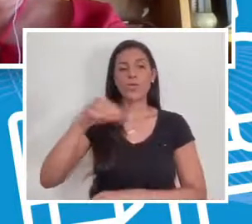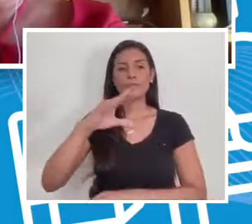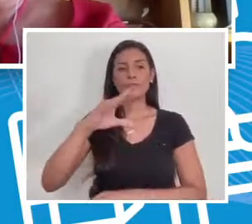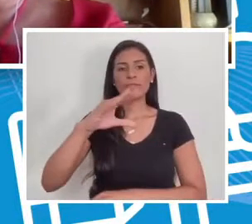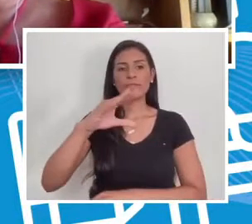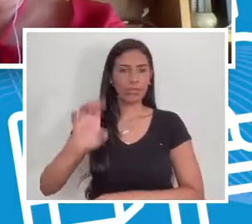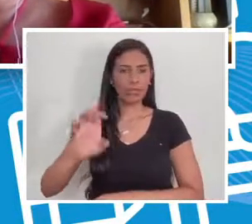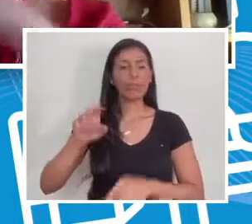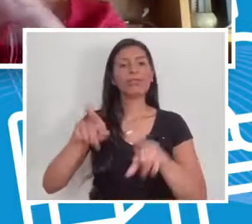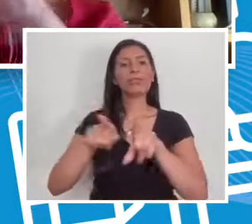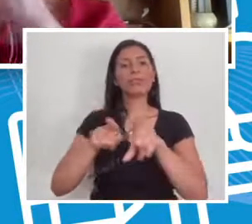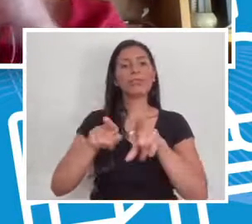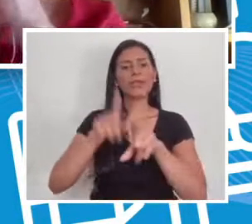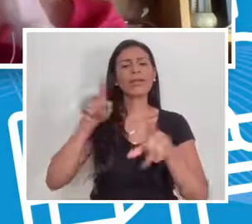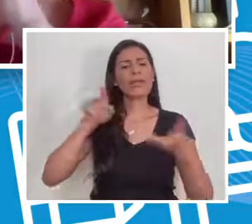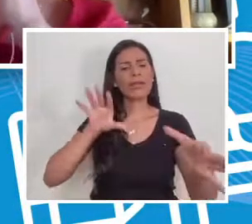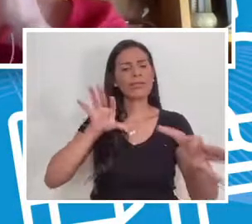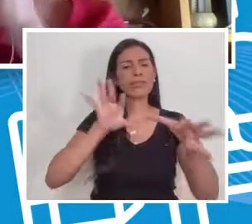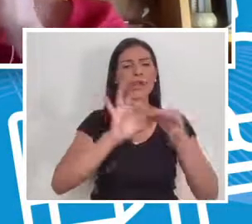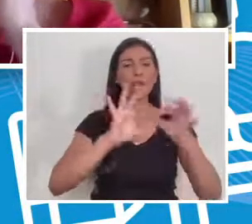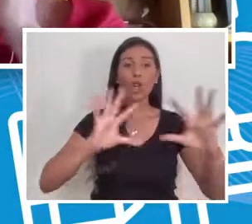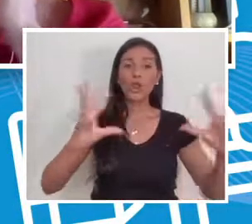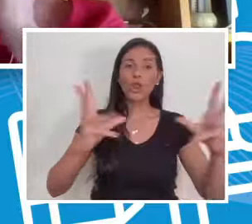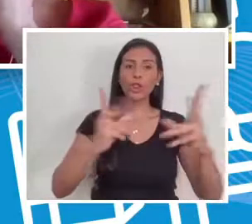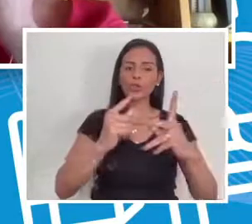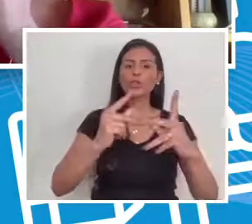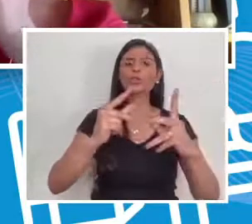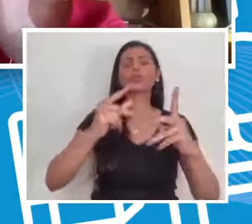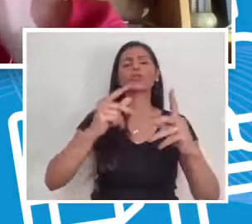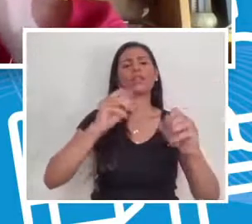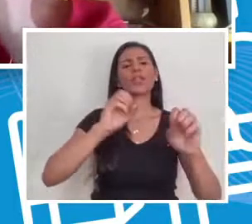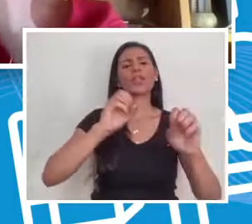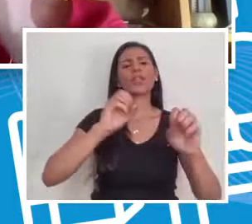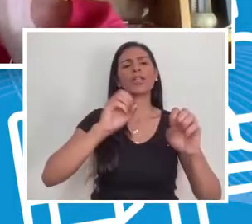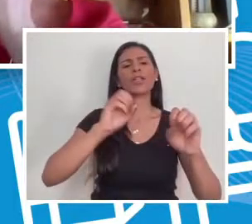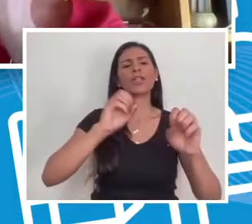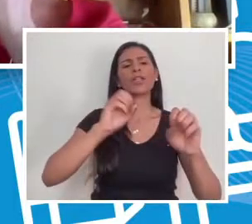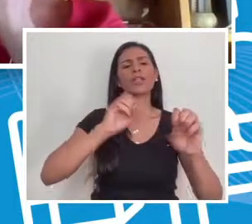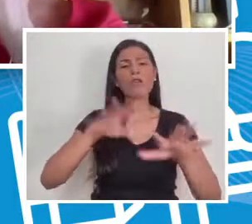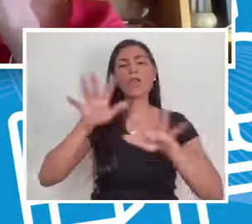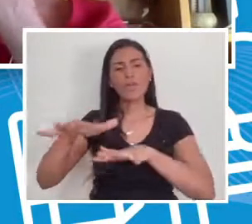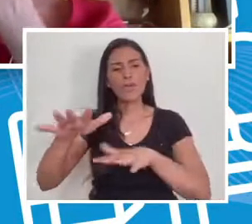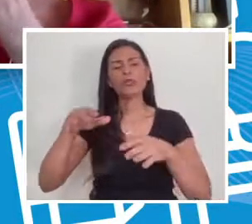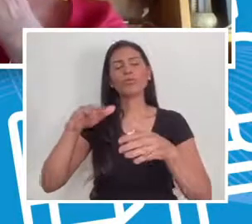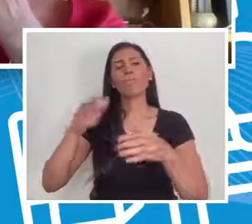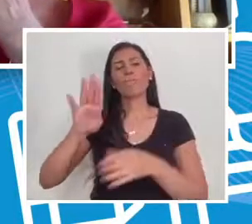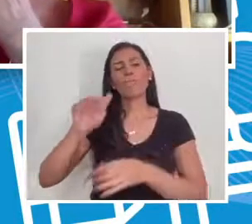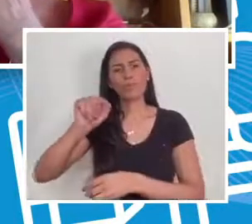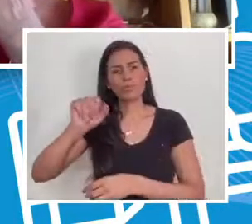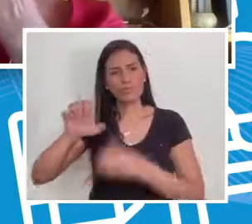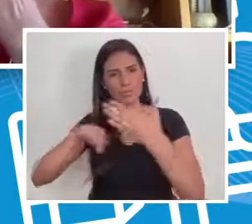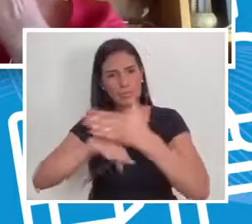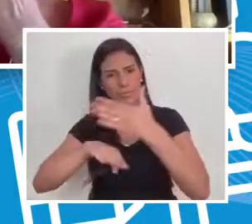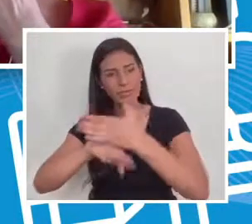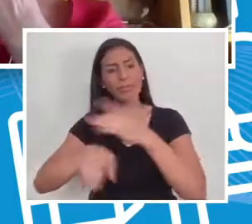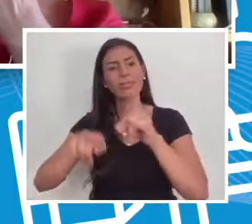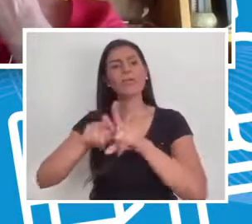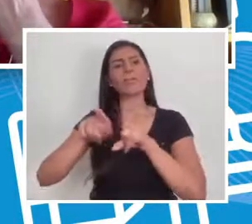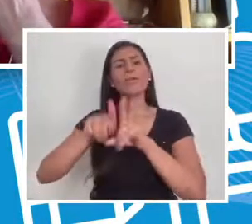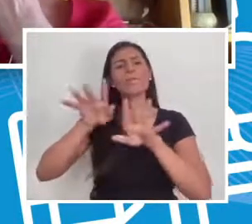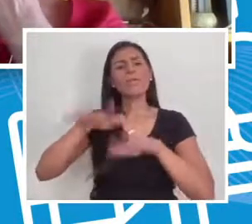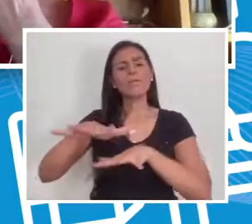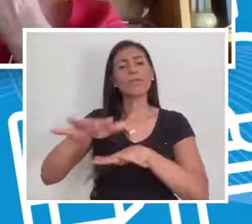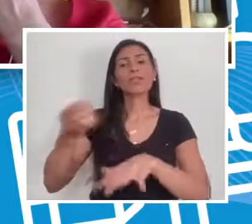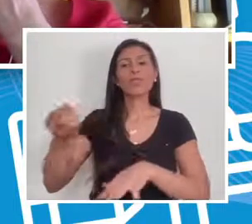associada do Todos pela Educação, membro do Movimento pela Base, membro do Conselho Administrativo da Fundação